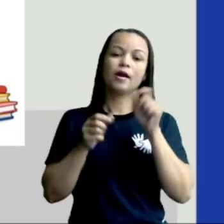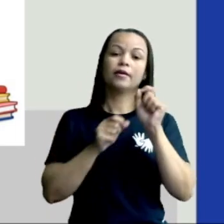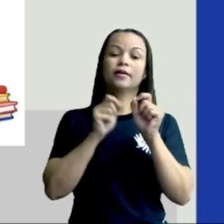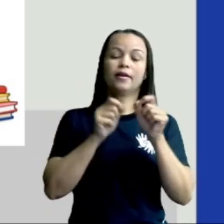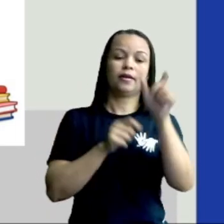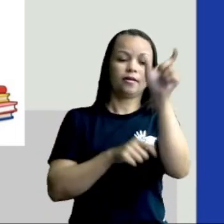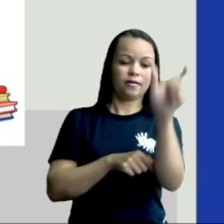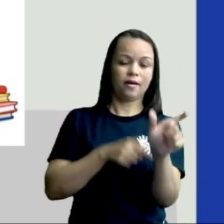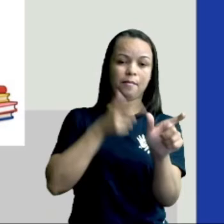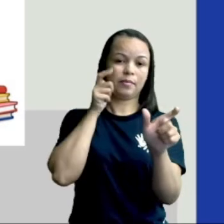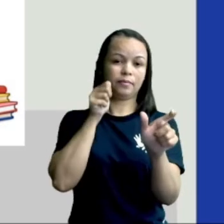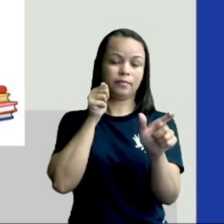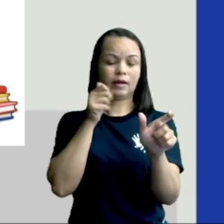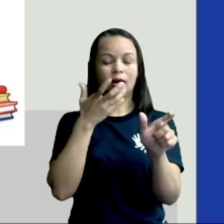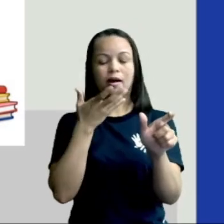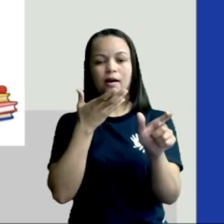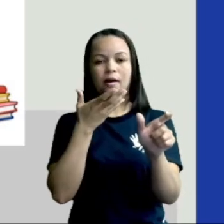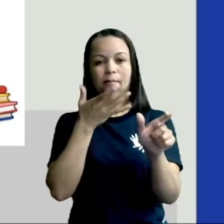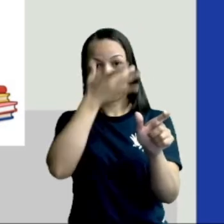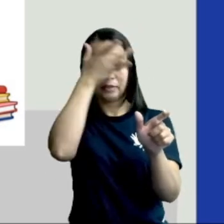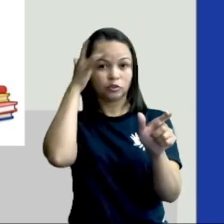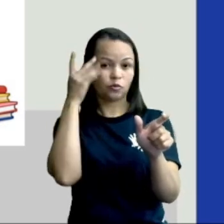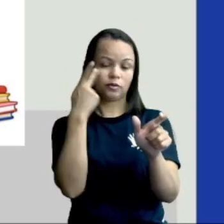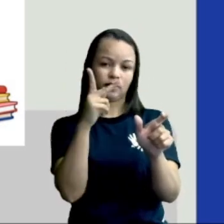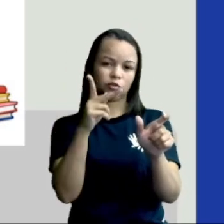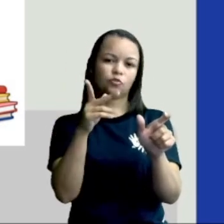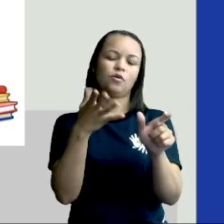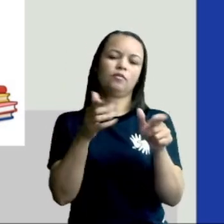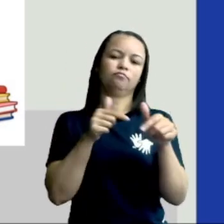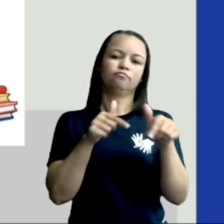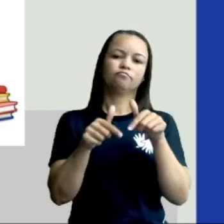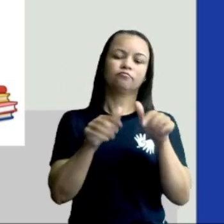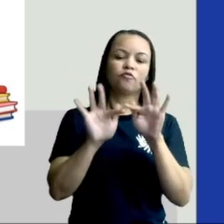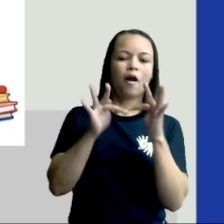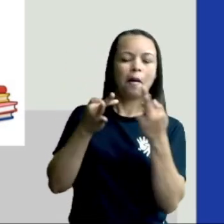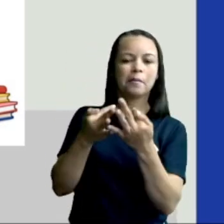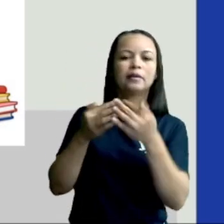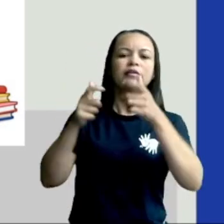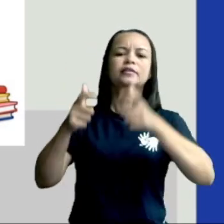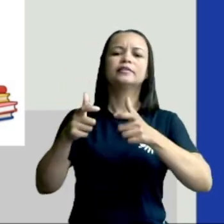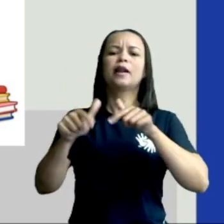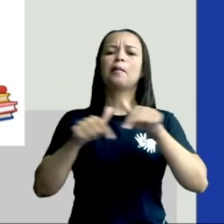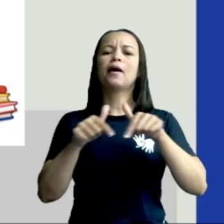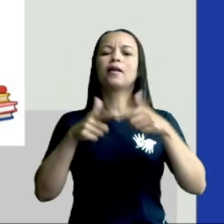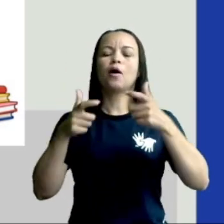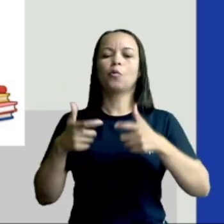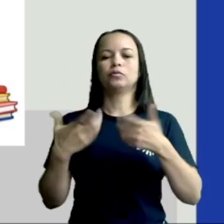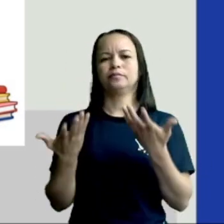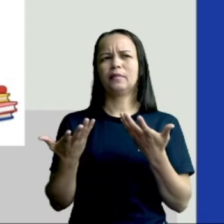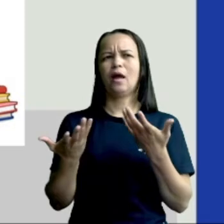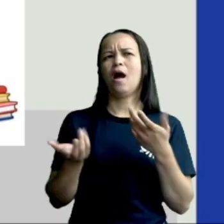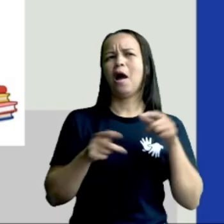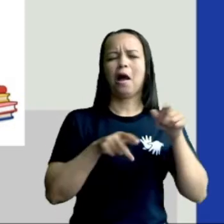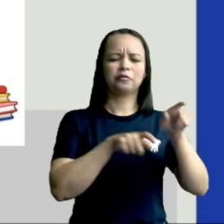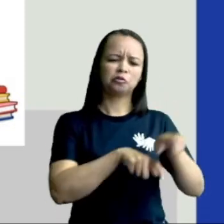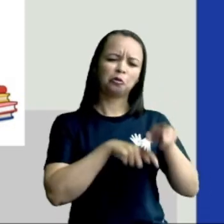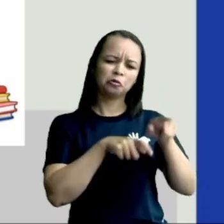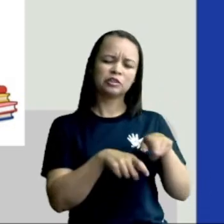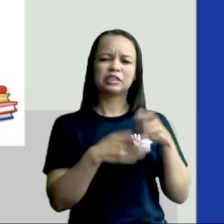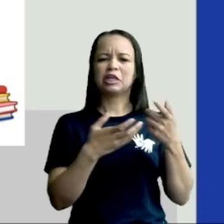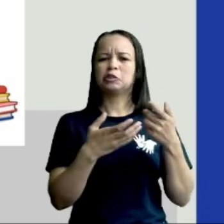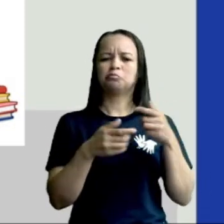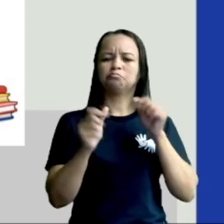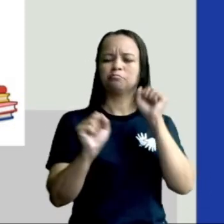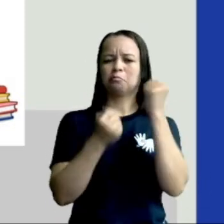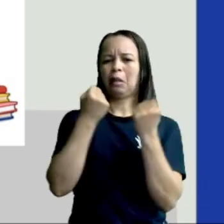pessoa da sua família e aonde ele trabalha, tá bom? Ah, professora, mas eu moro no campo, não tem ninguém que trabalha na indústria. Então,